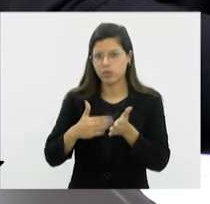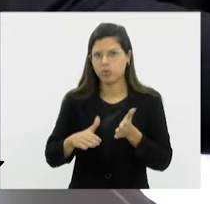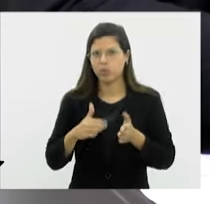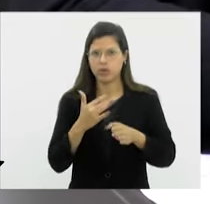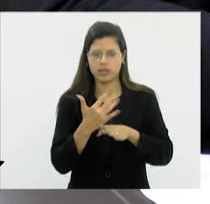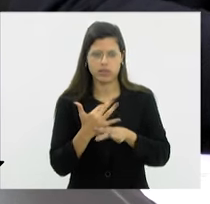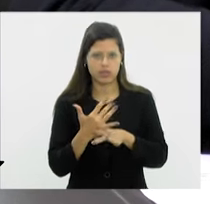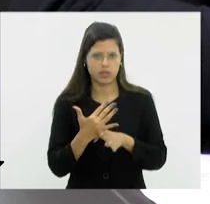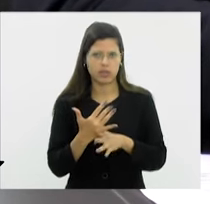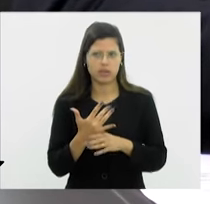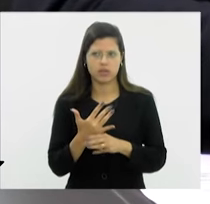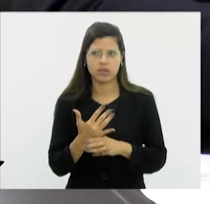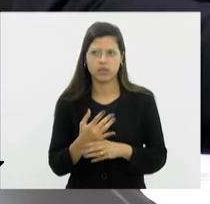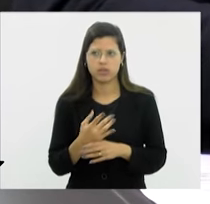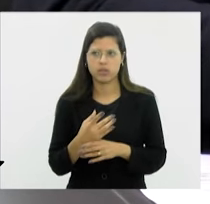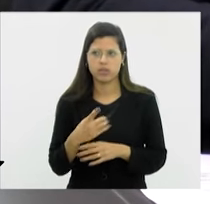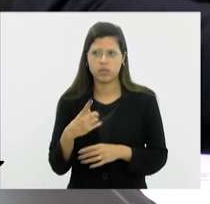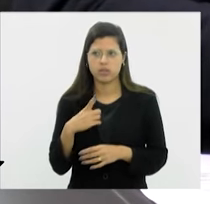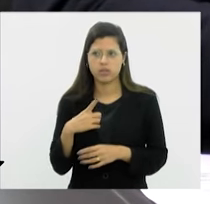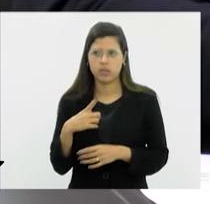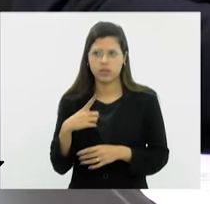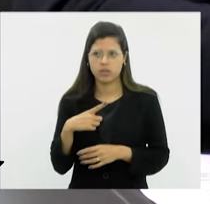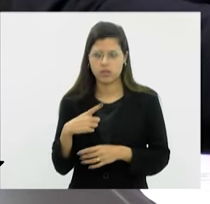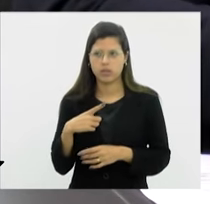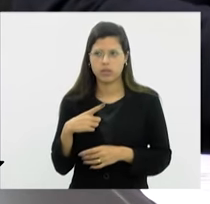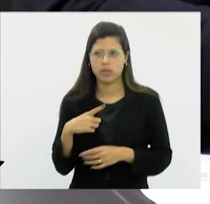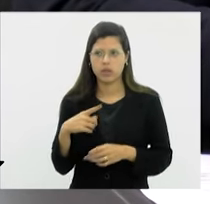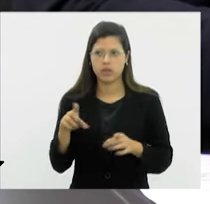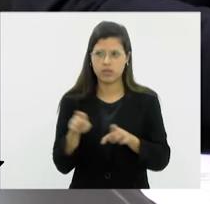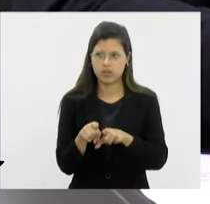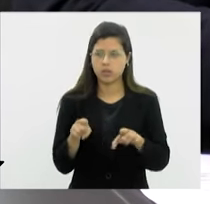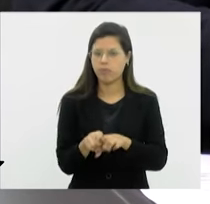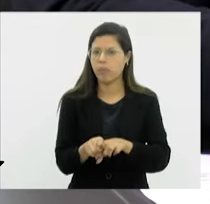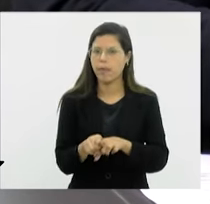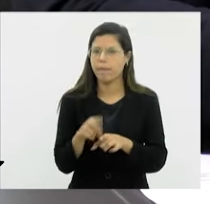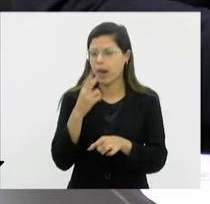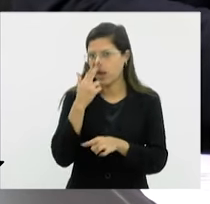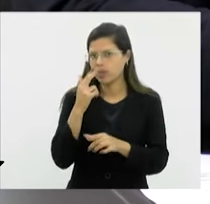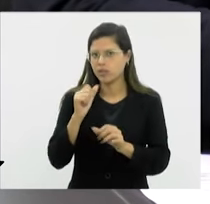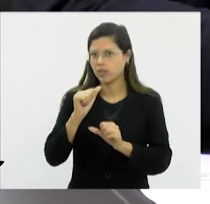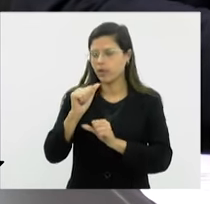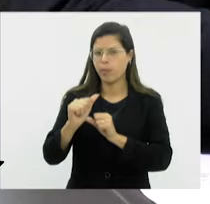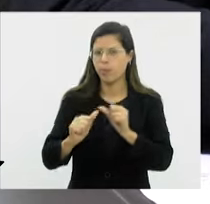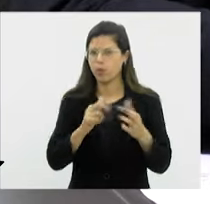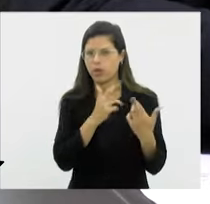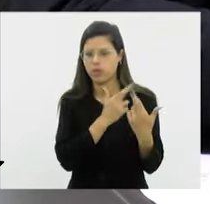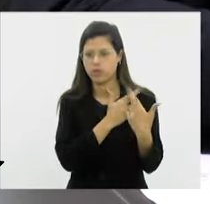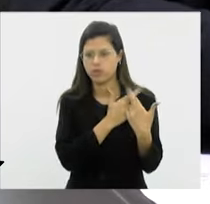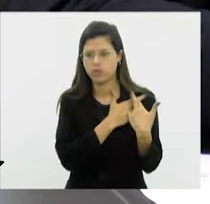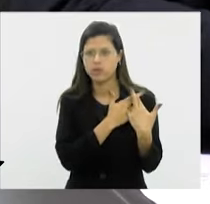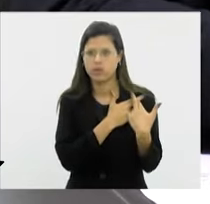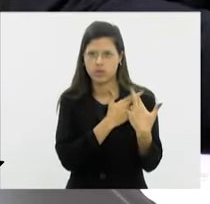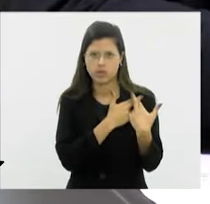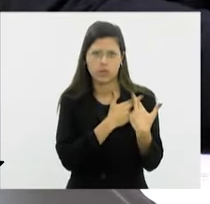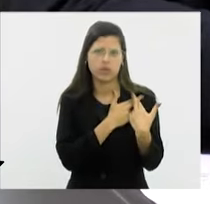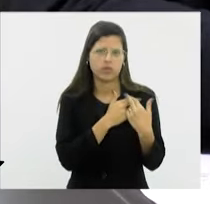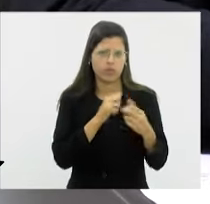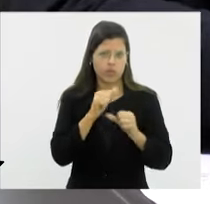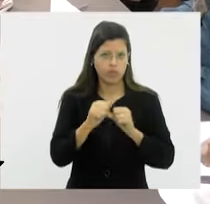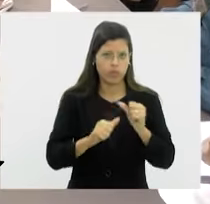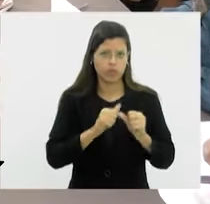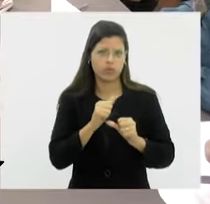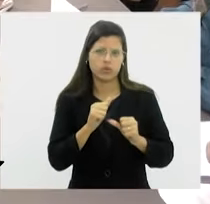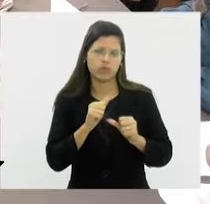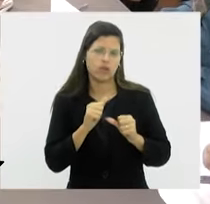aí também uma invasão tem que ser estadual. De competência. Perfeito. Então, ou altera ou